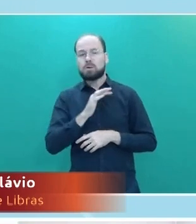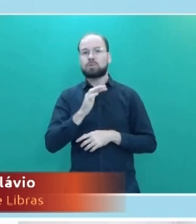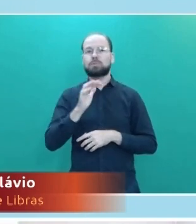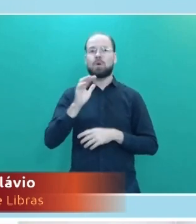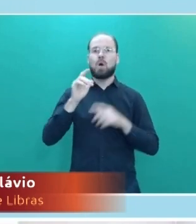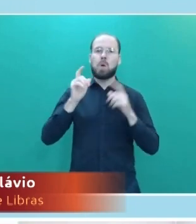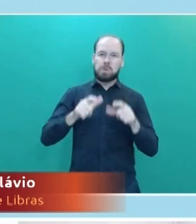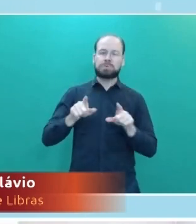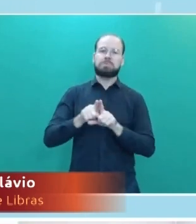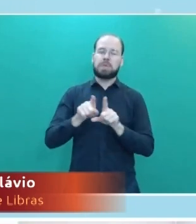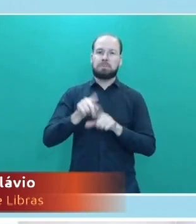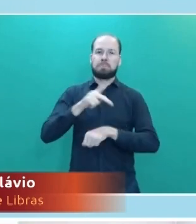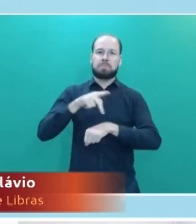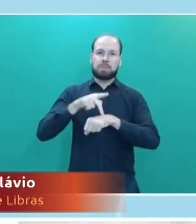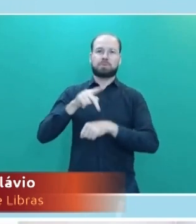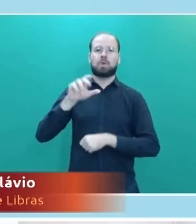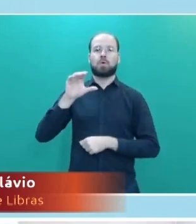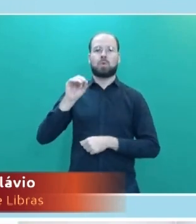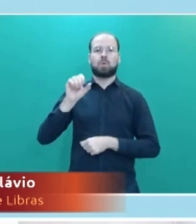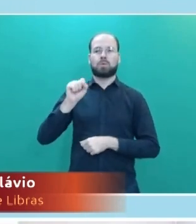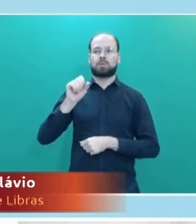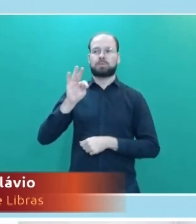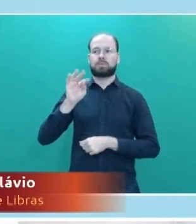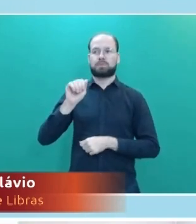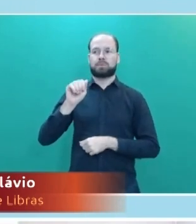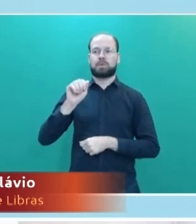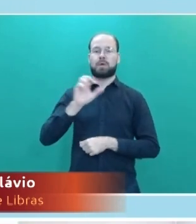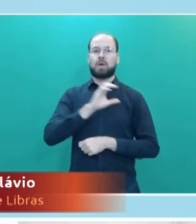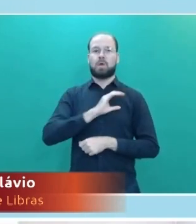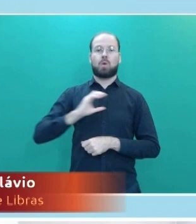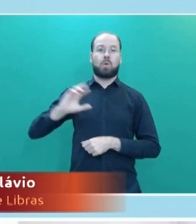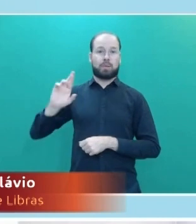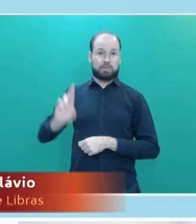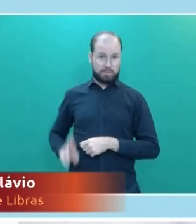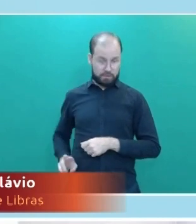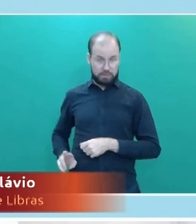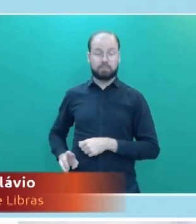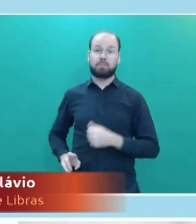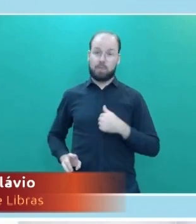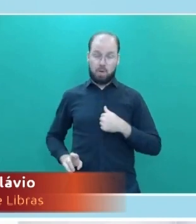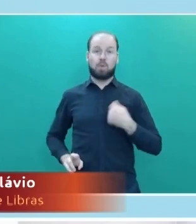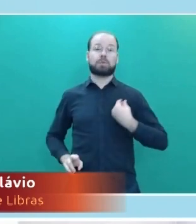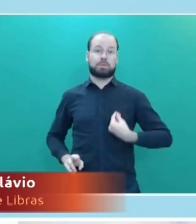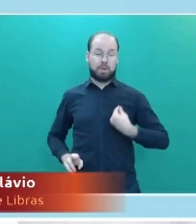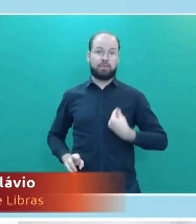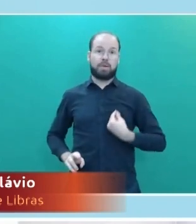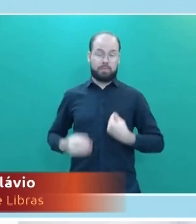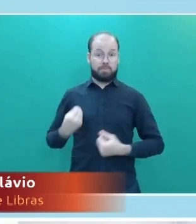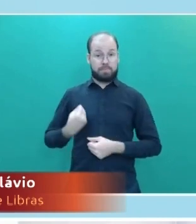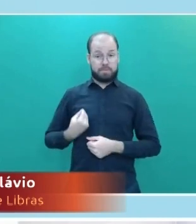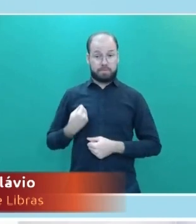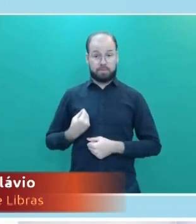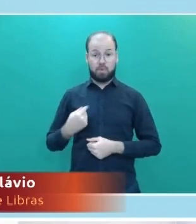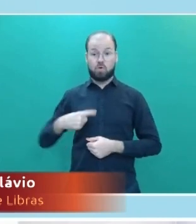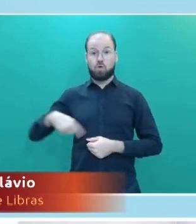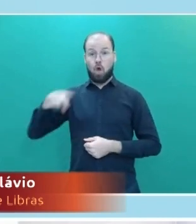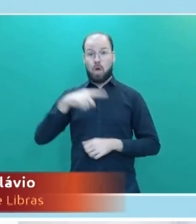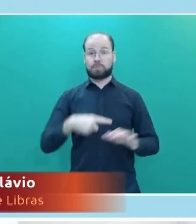Rica, na Corte Interamericana de Direitos Humanos, eu estava presente. Um caso que nós